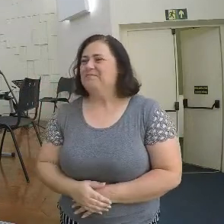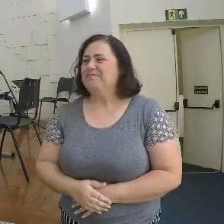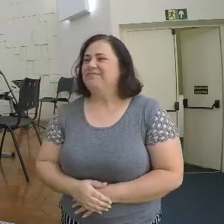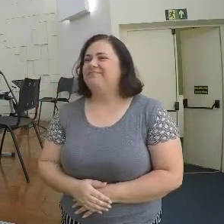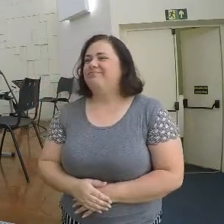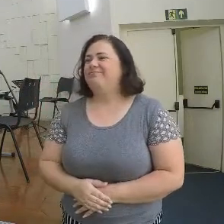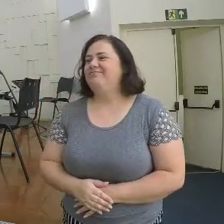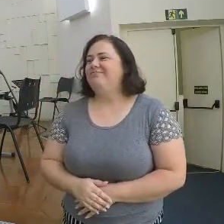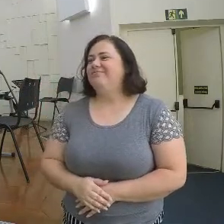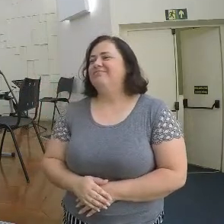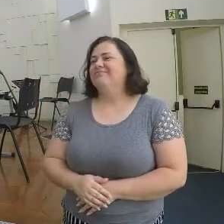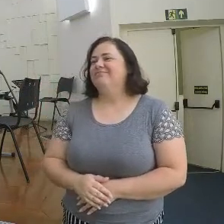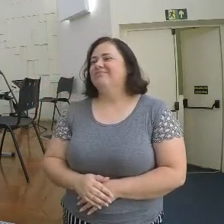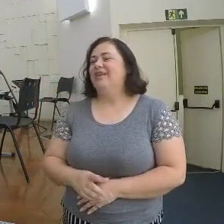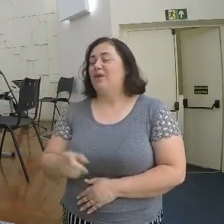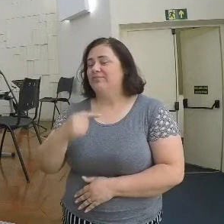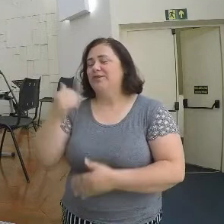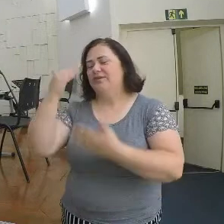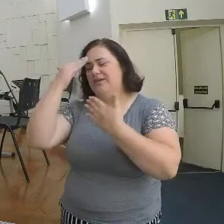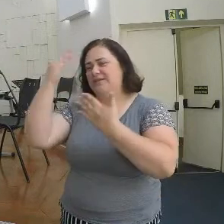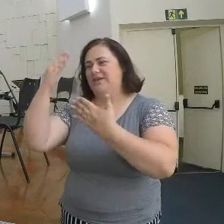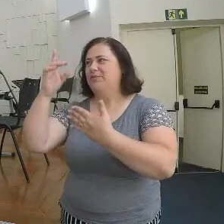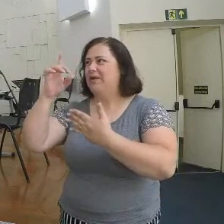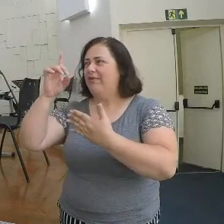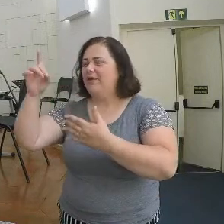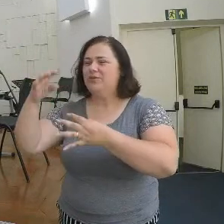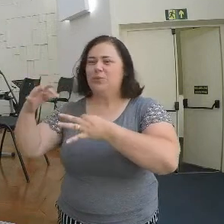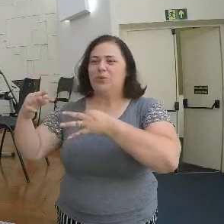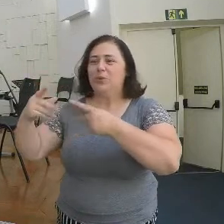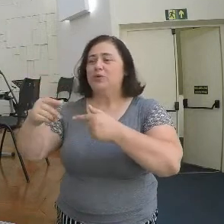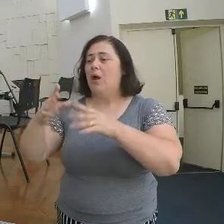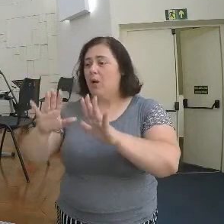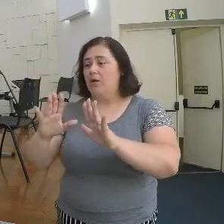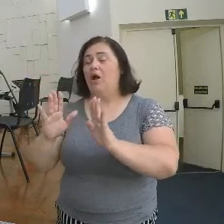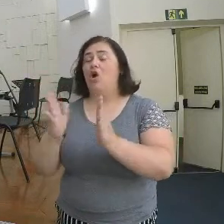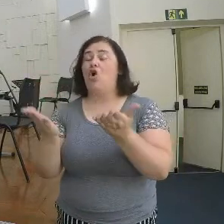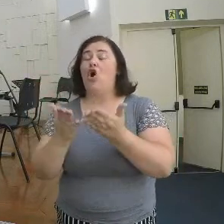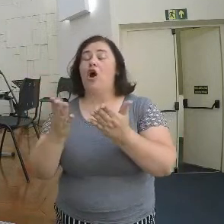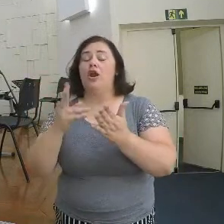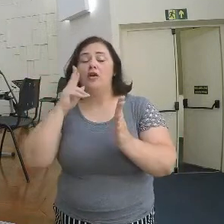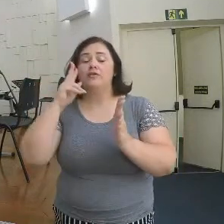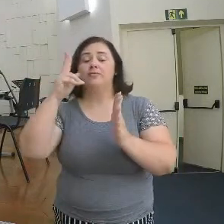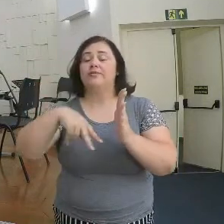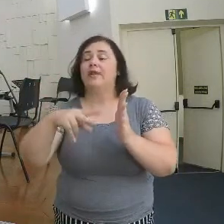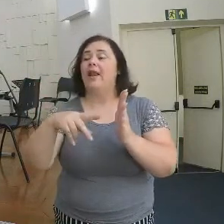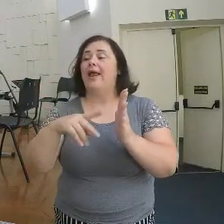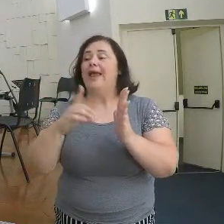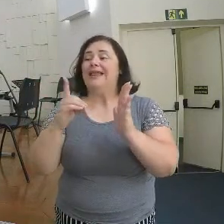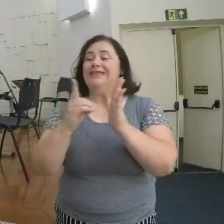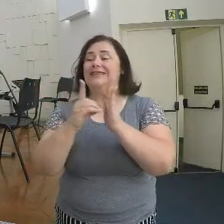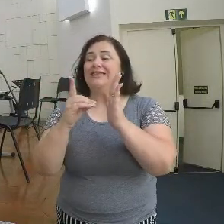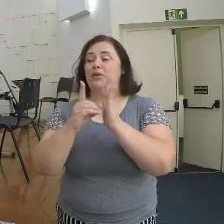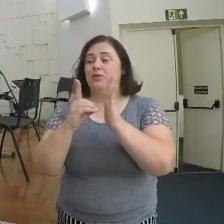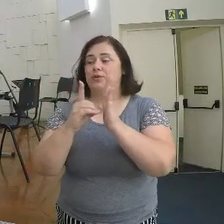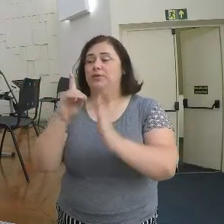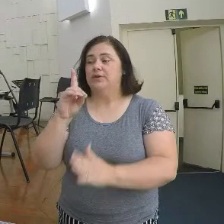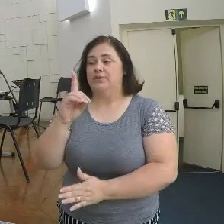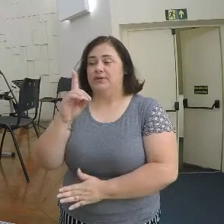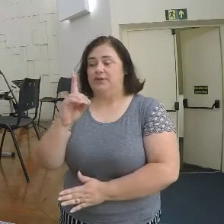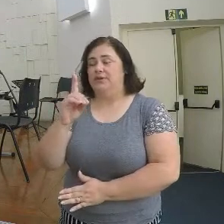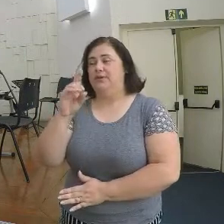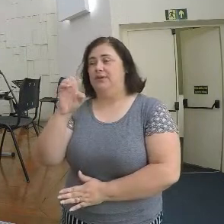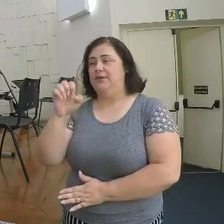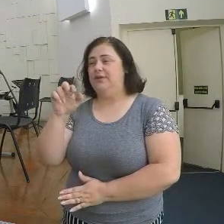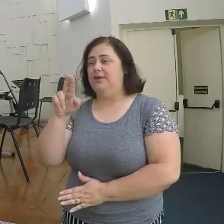a Deus por todas as bênçãos. Irmãos, por favor, leiam comigo Deuteronômio 26, 1 a 15, um